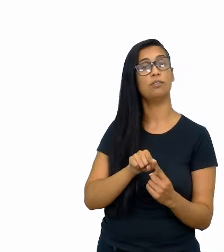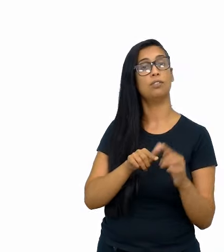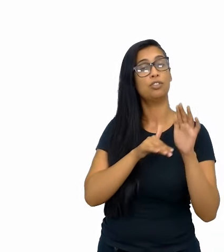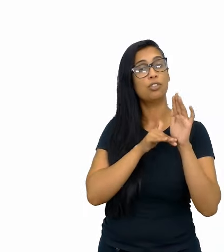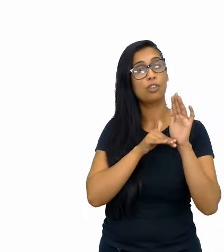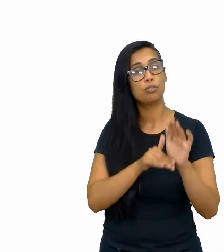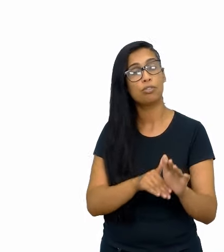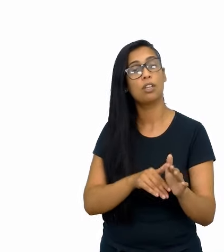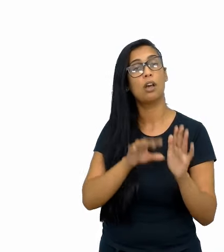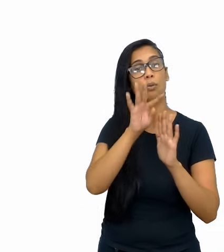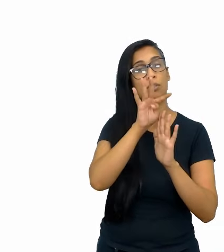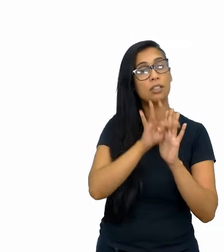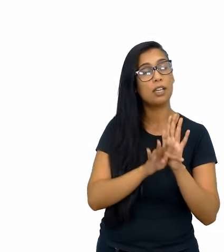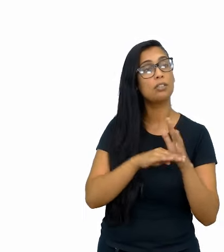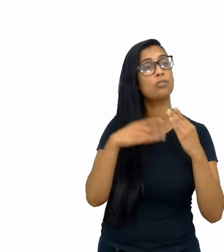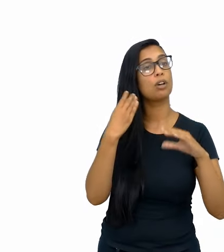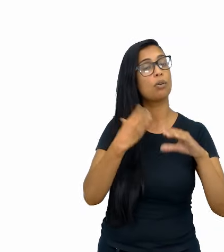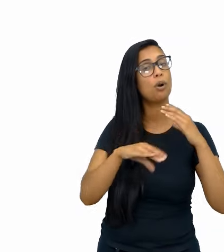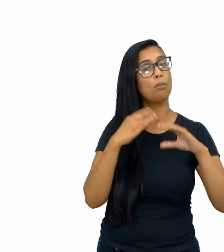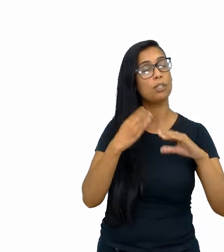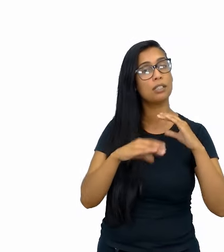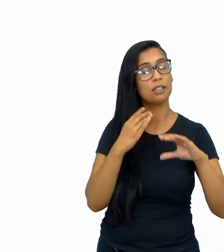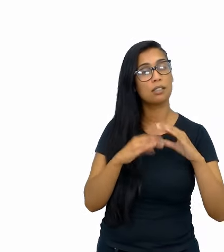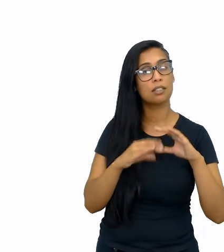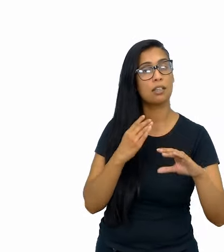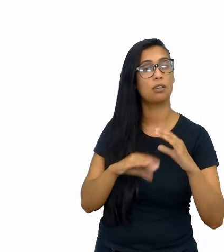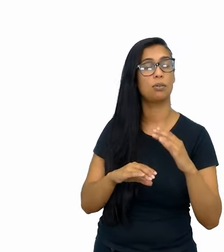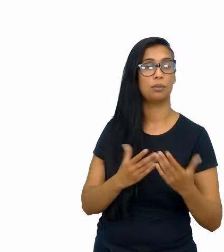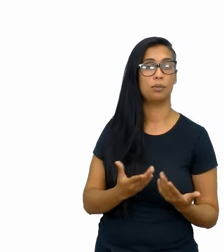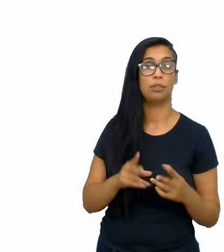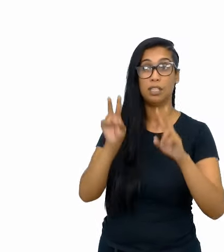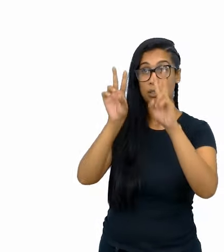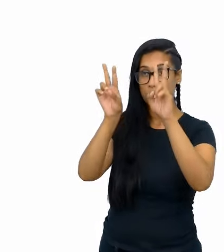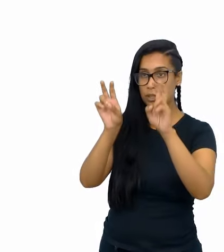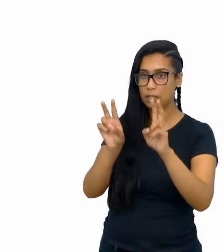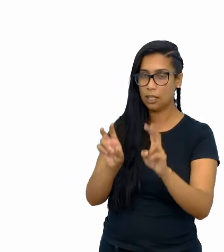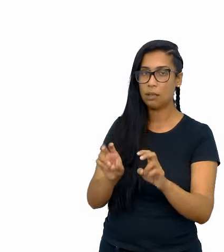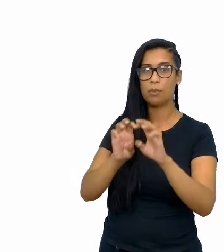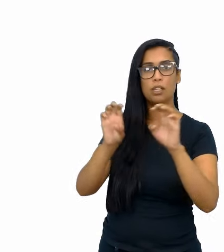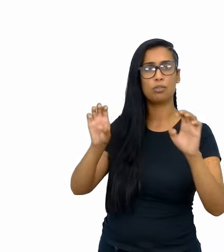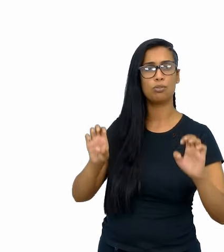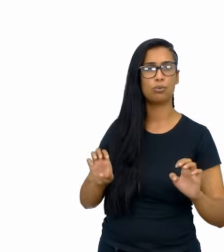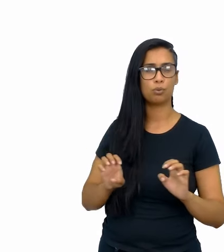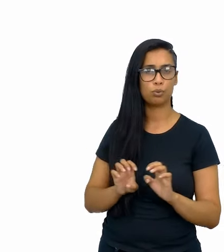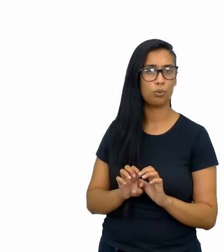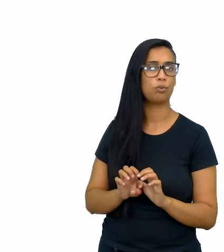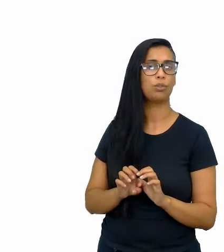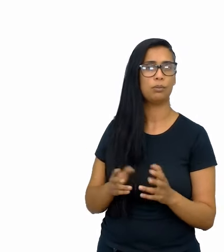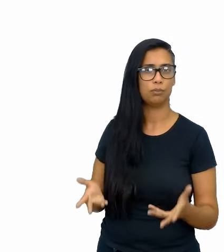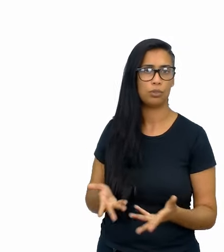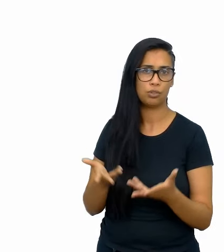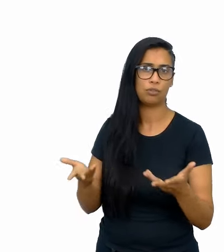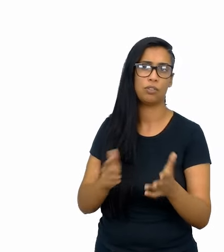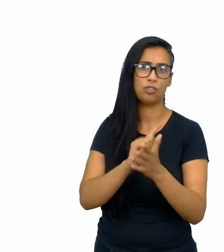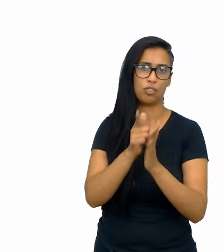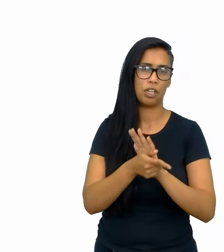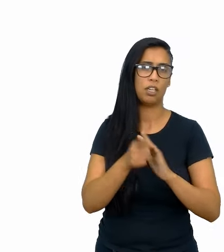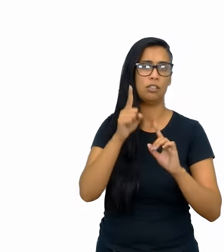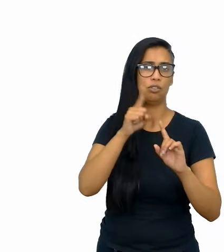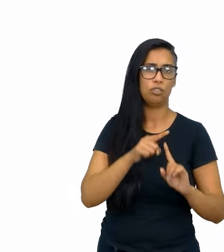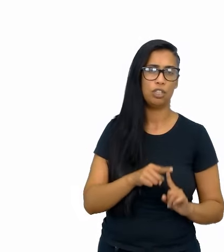o texto à situação comunicativa, né? E mantendo o tema, assunto, estrutura composicional e estilo do gênero, que está ali